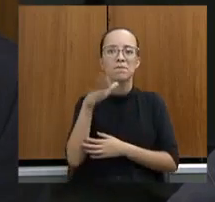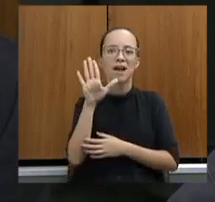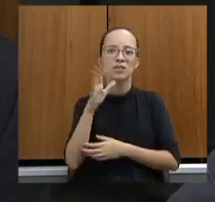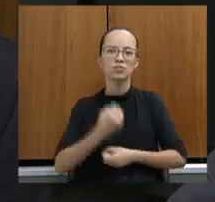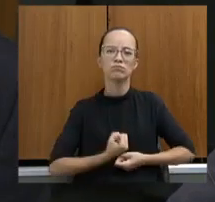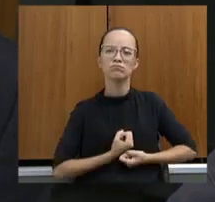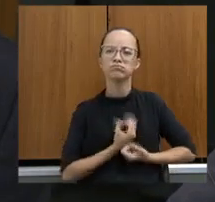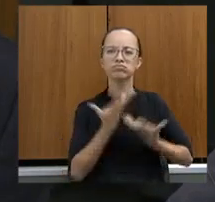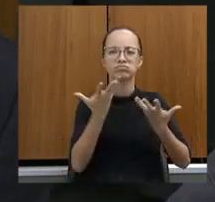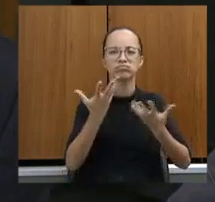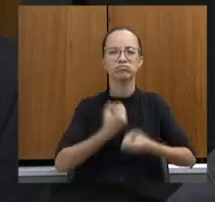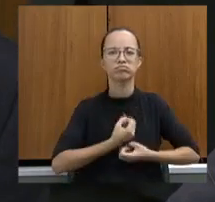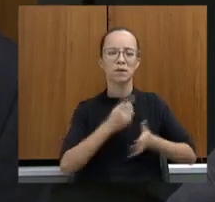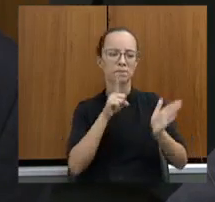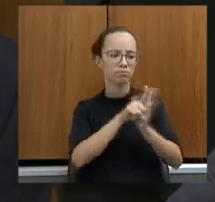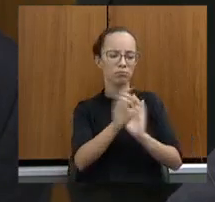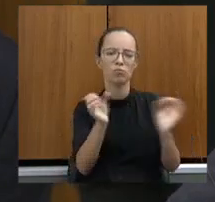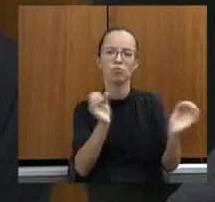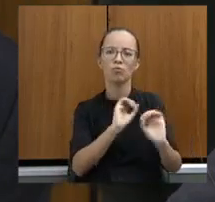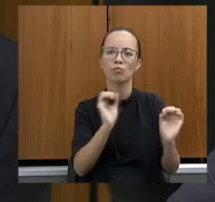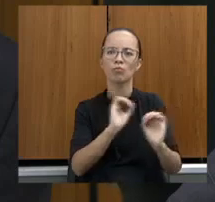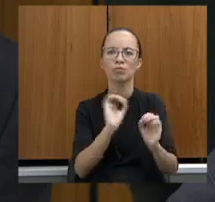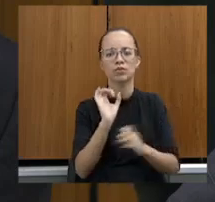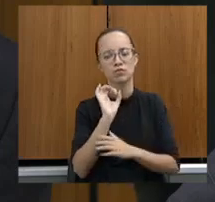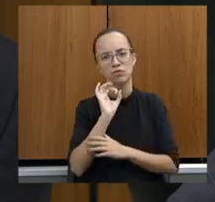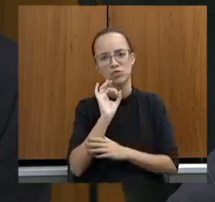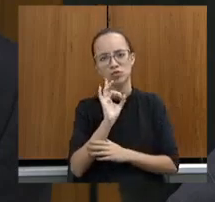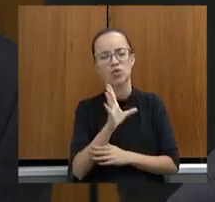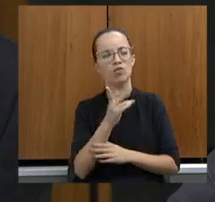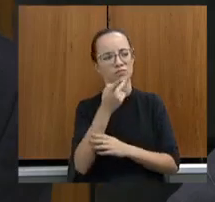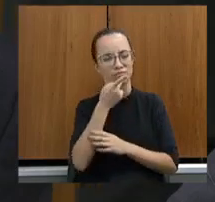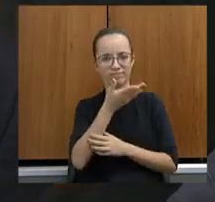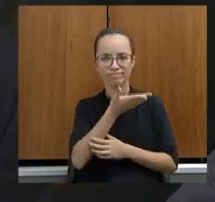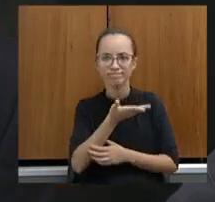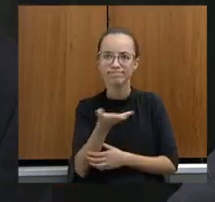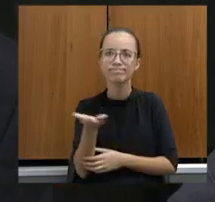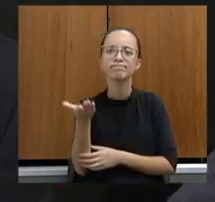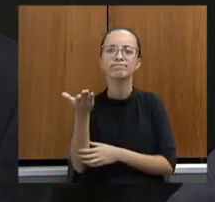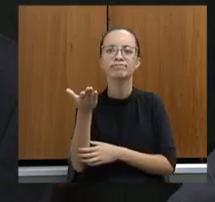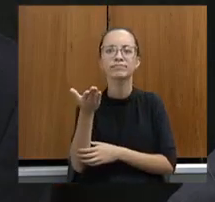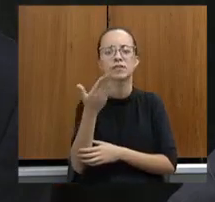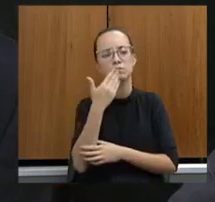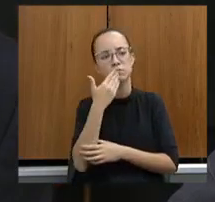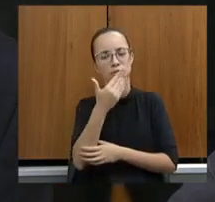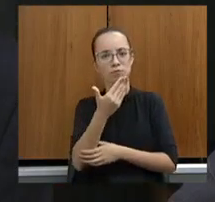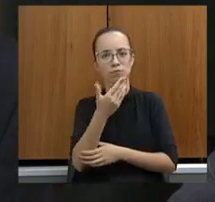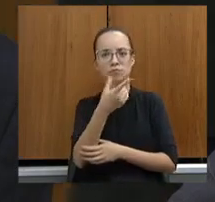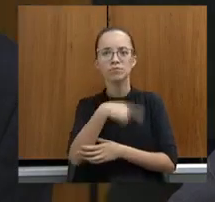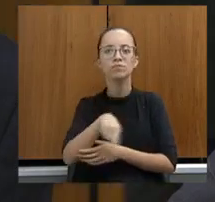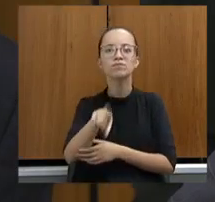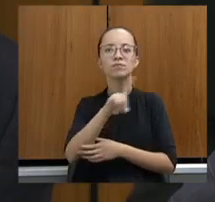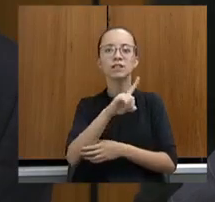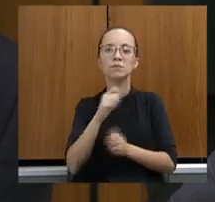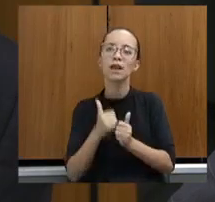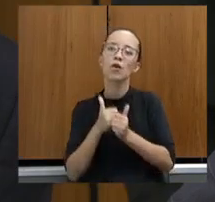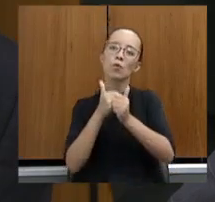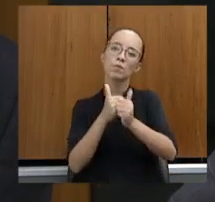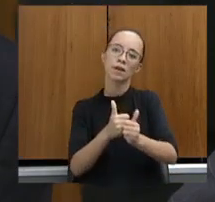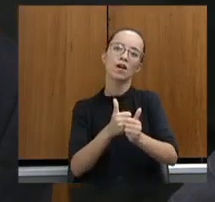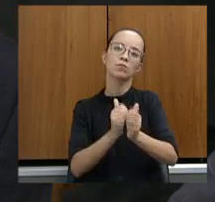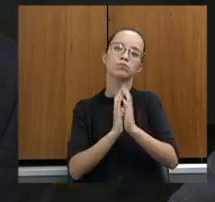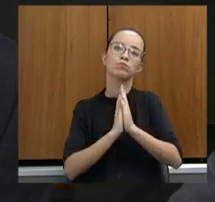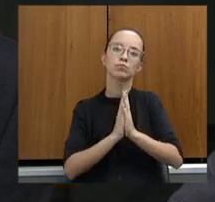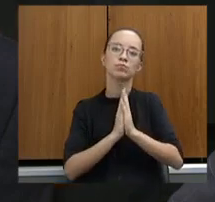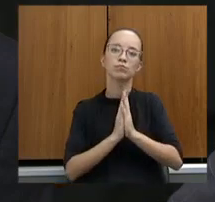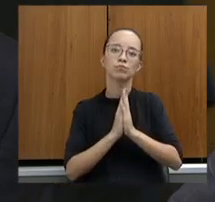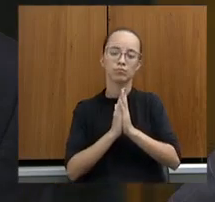eu não tenho uma pergunta tem só esse reconhecimento e esse pedido para acompanhamento perminente